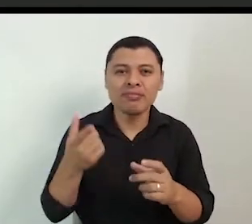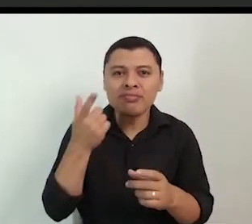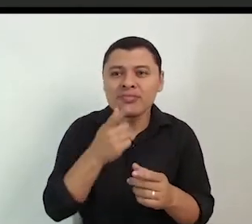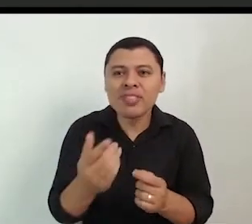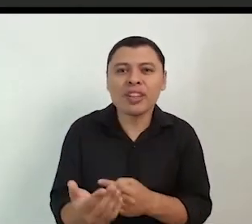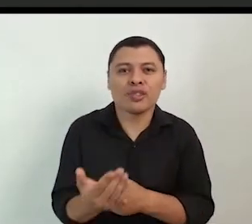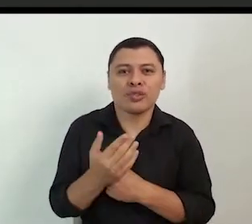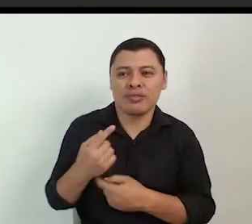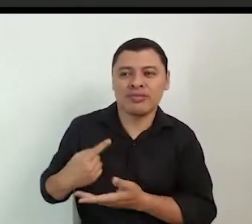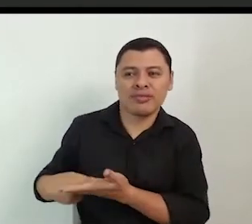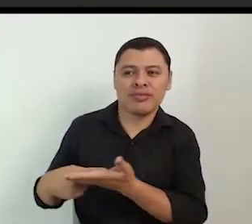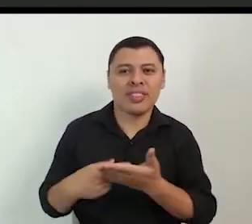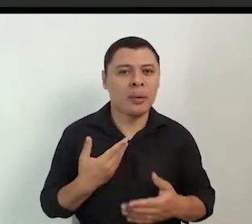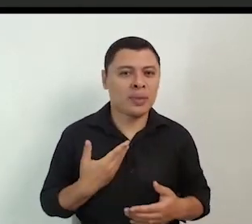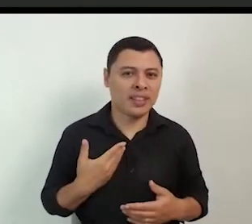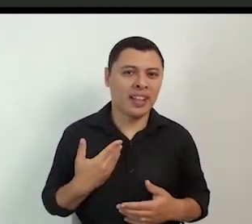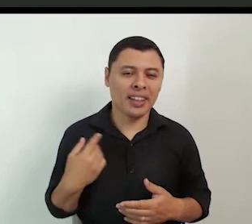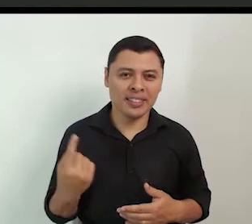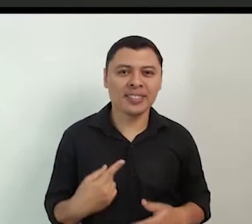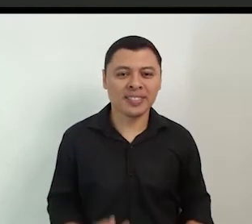muito linda que a gente está tendo agora.